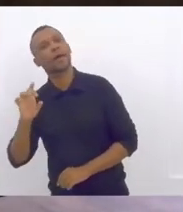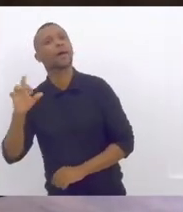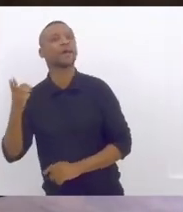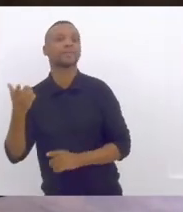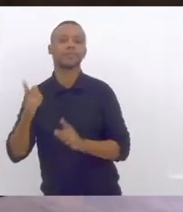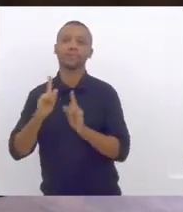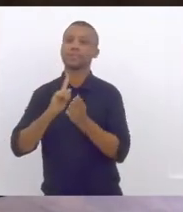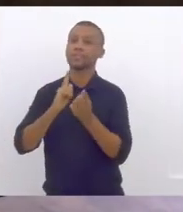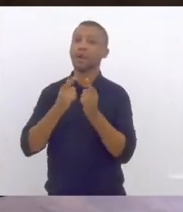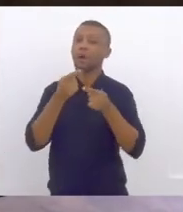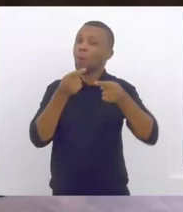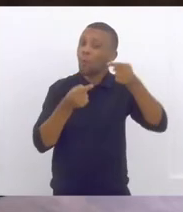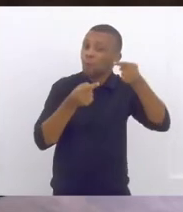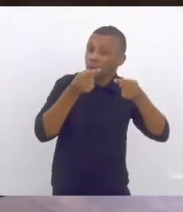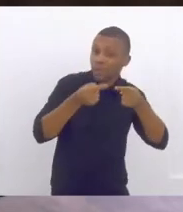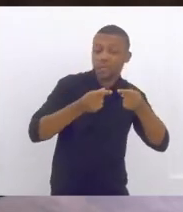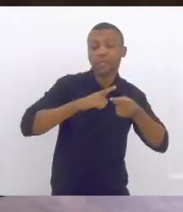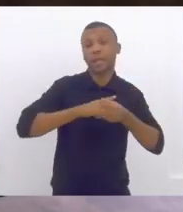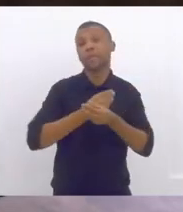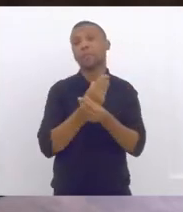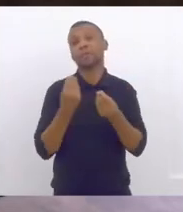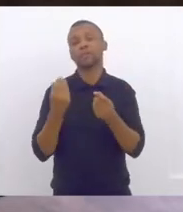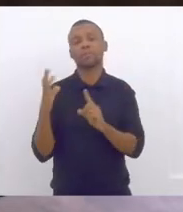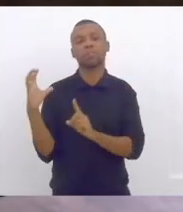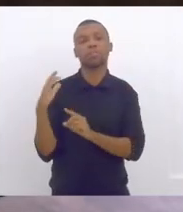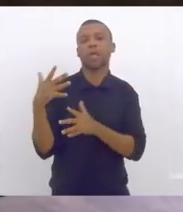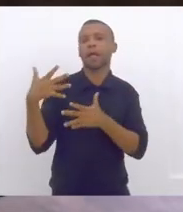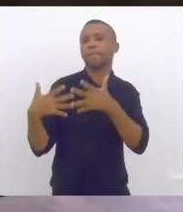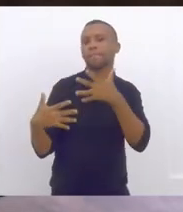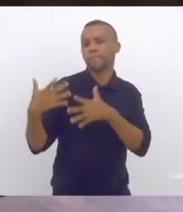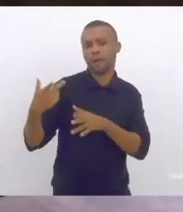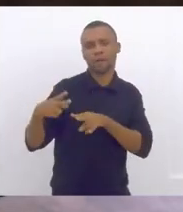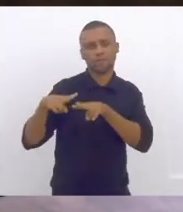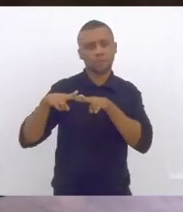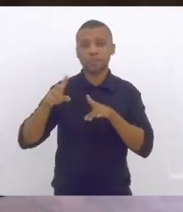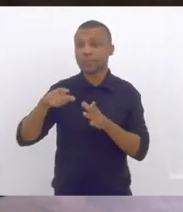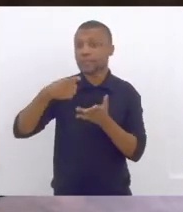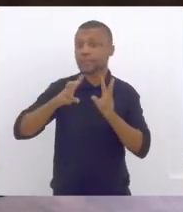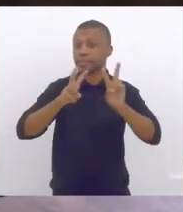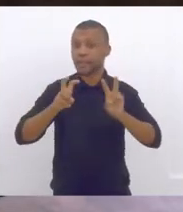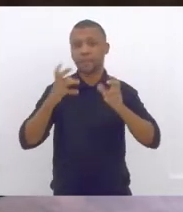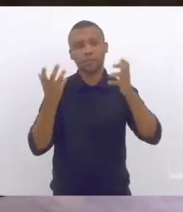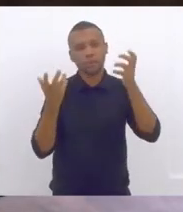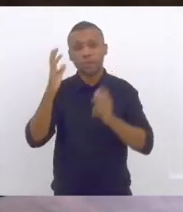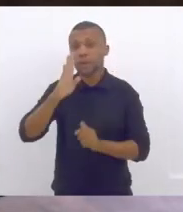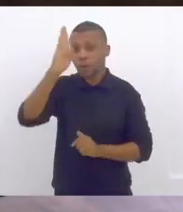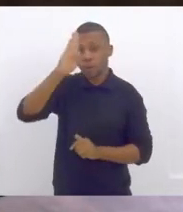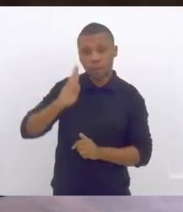países sofre muitas interferências em função dessa agenda do clima. E o Brasil, inclusive, eu quero